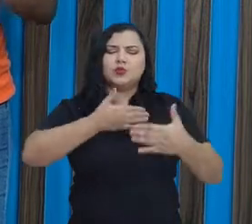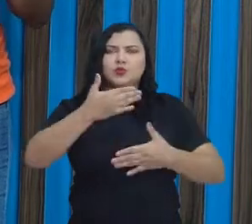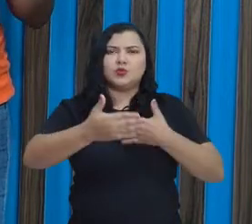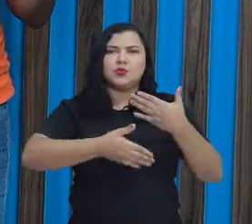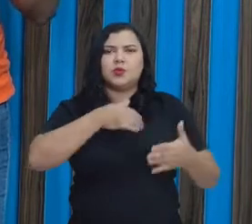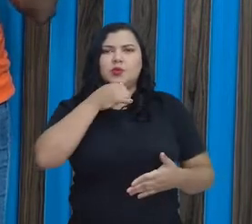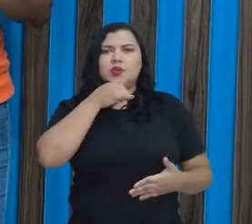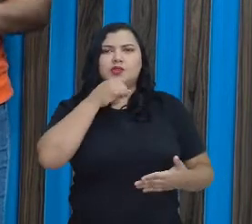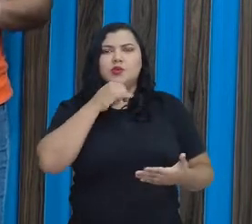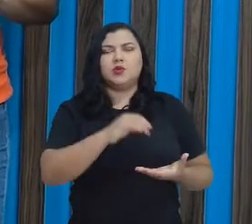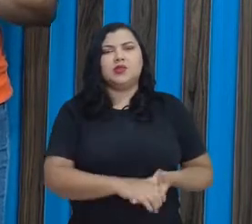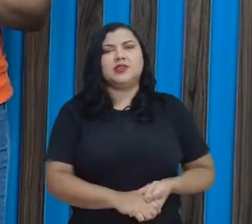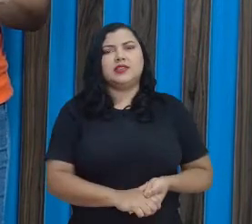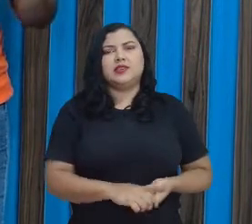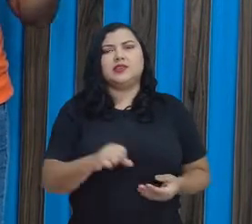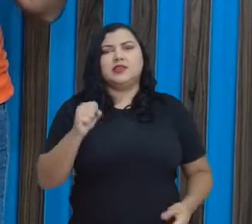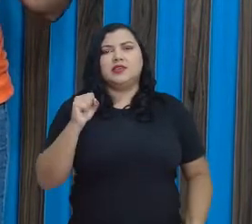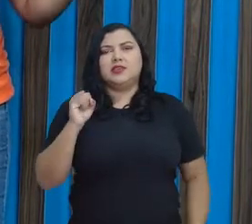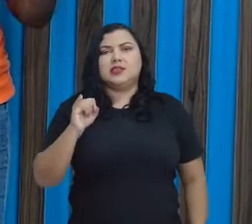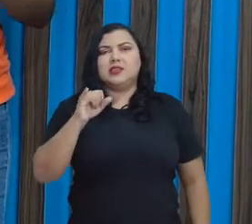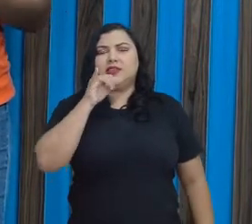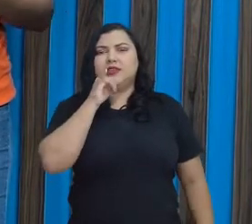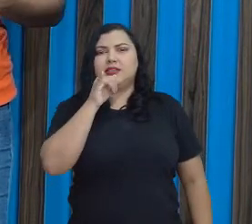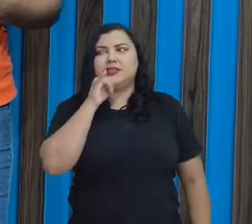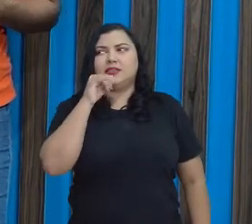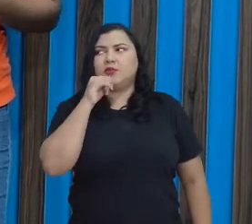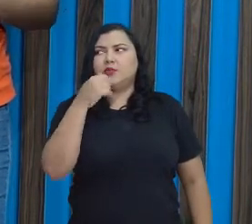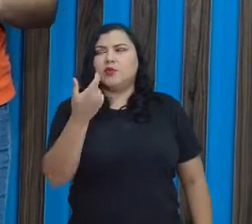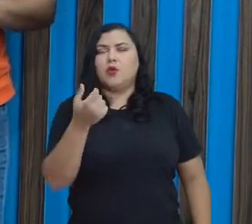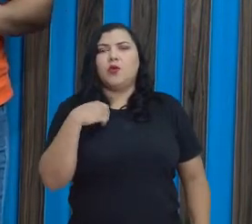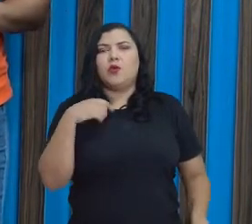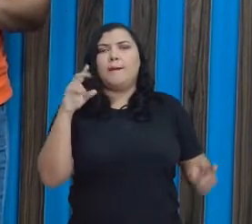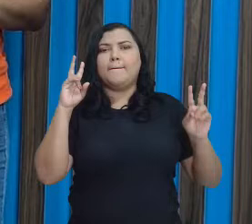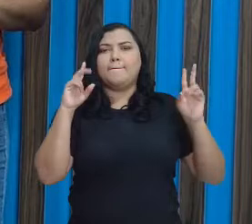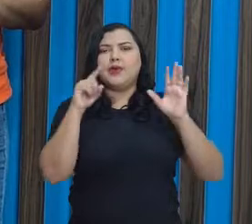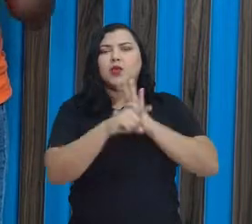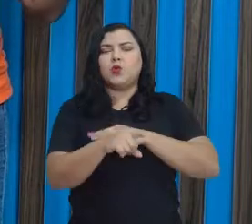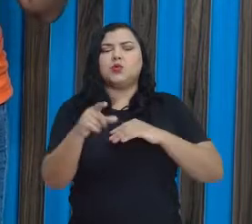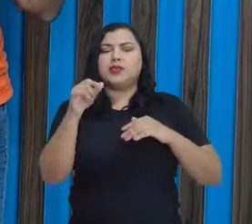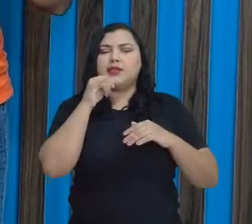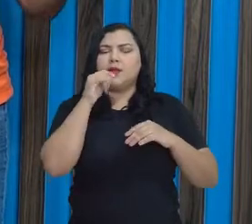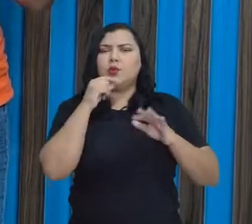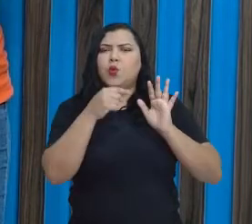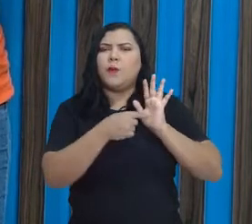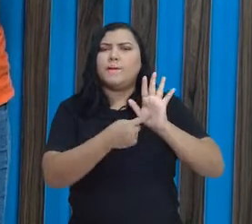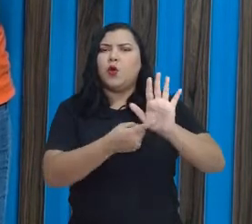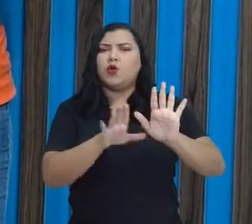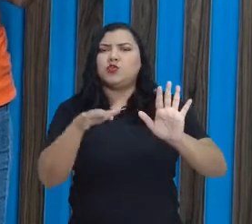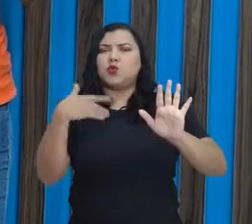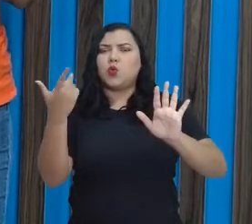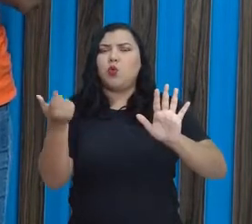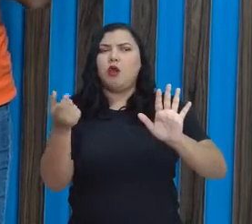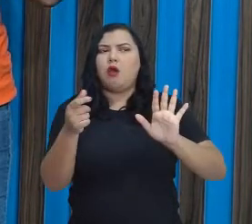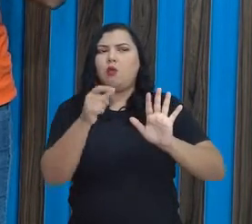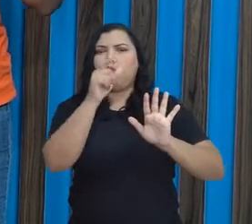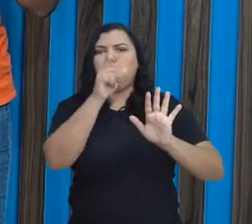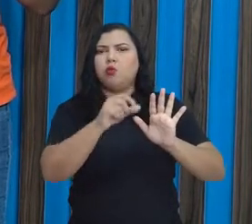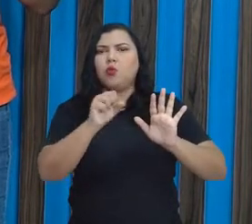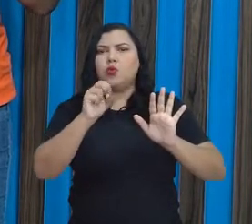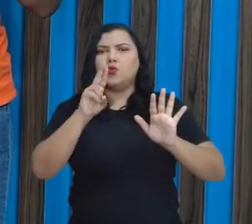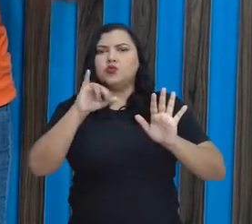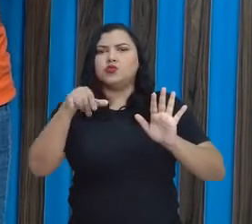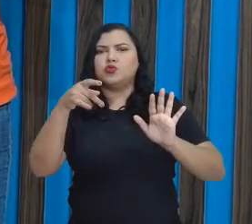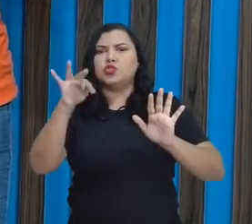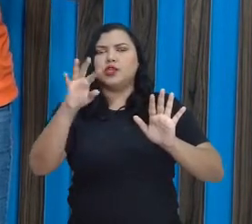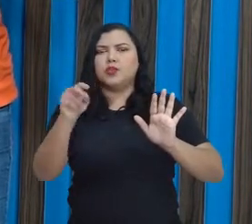por exemplo, se uma questão pedir, destaque os sujeitos do texto. Então, vocês vão ter que ir aos pouquinhos lendo cada